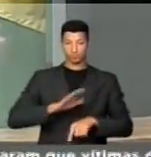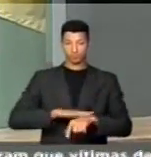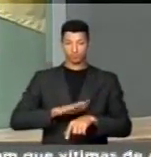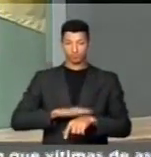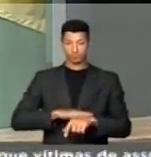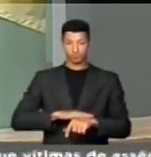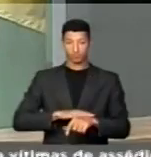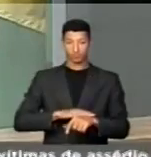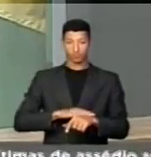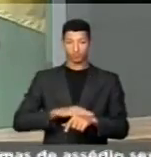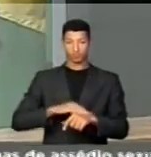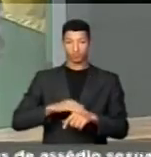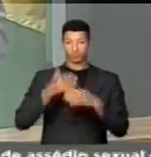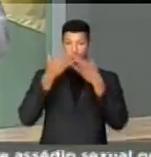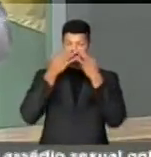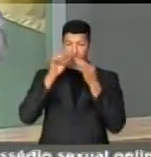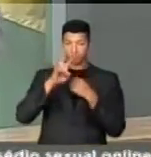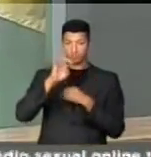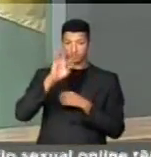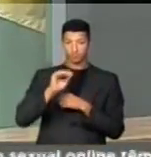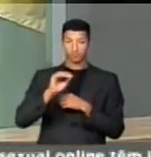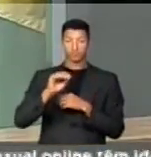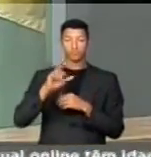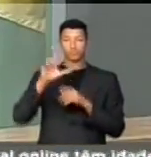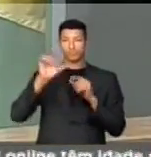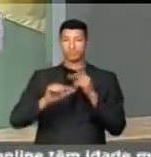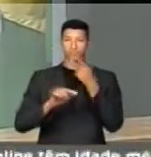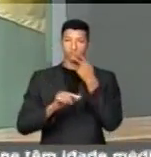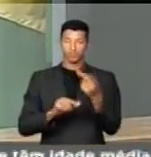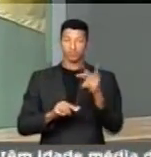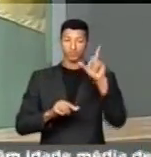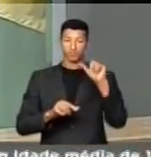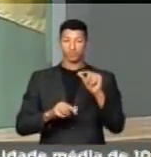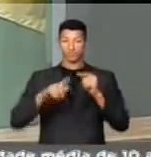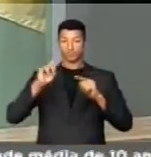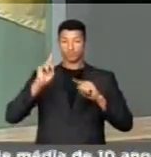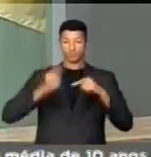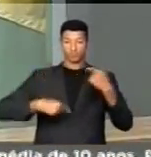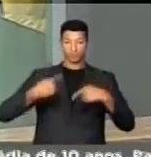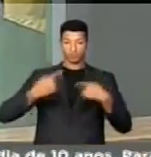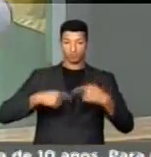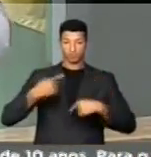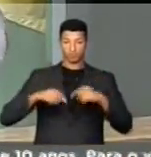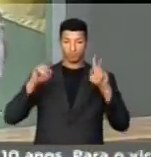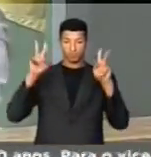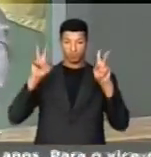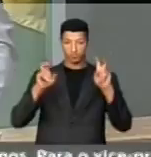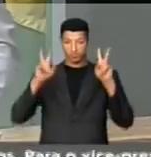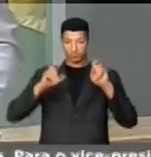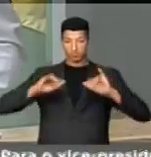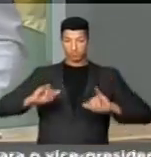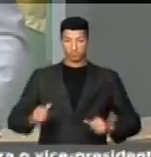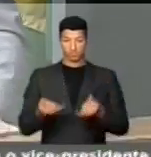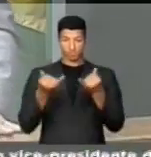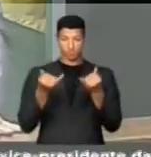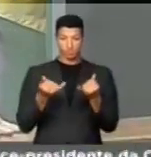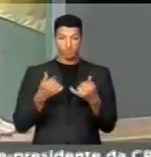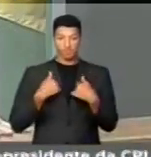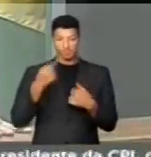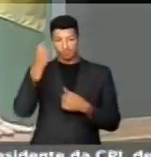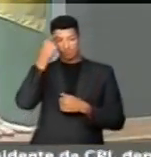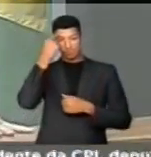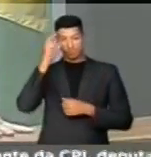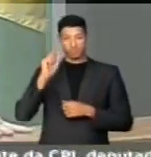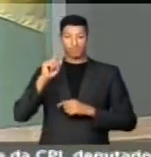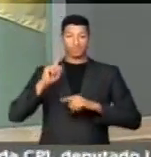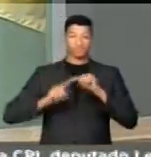de se apreciar o veto. Muito pouco se fala, muito pouco se discute naquela oportunidade. E eu penso que